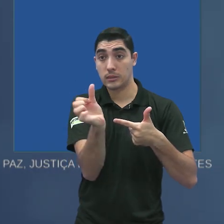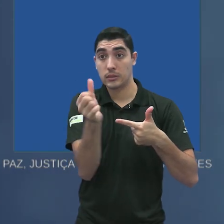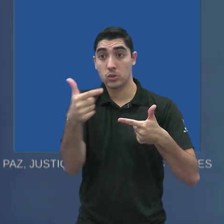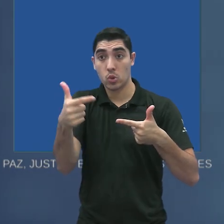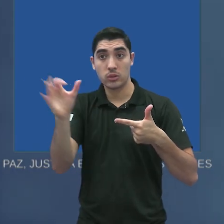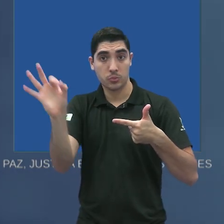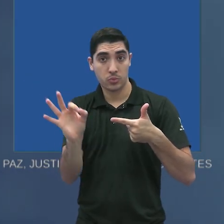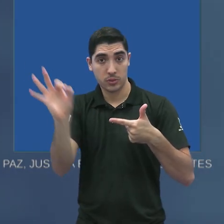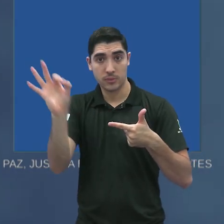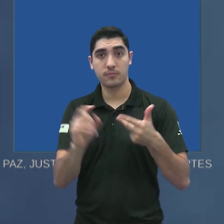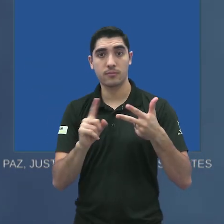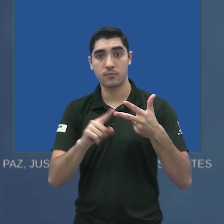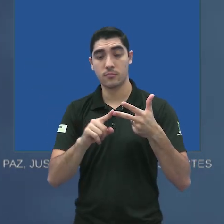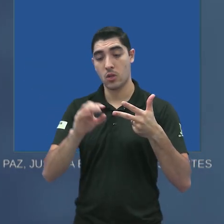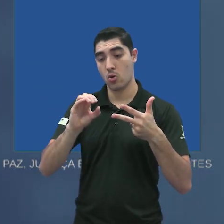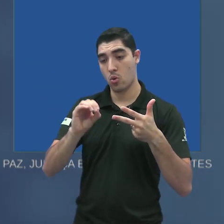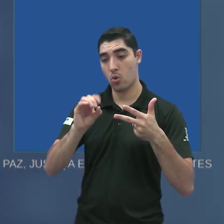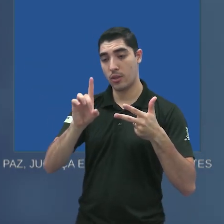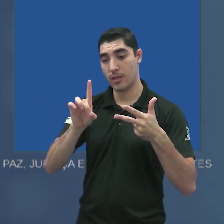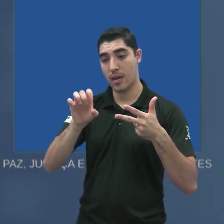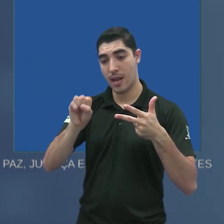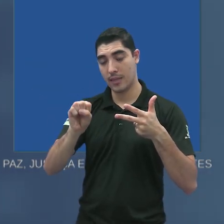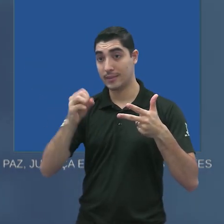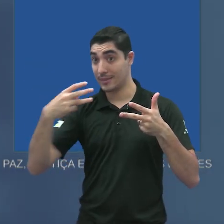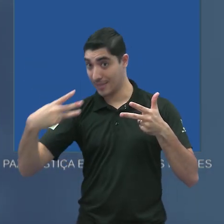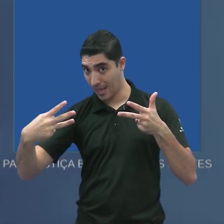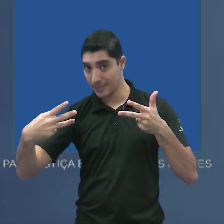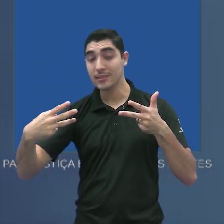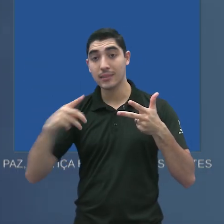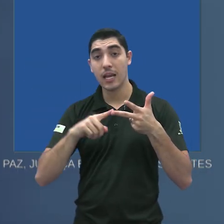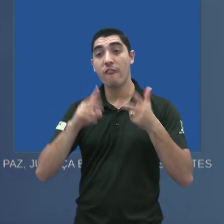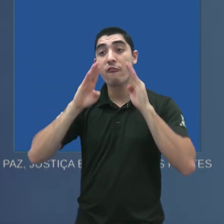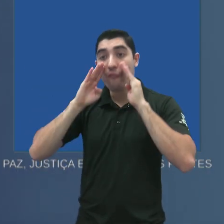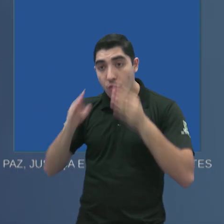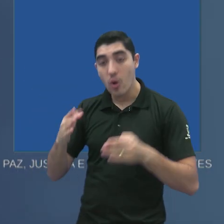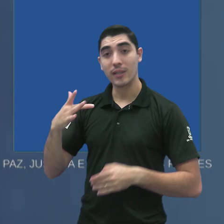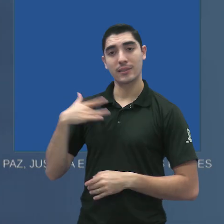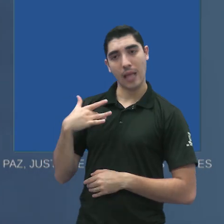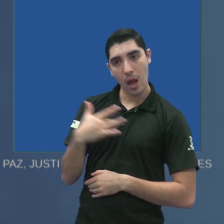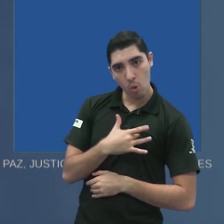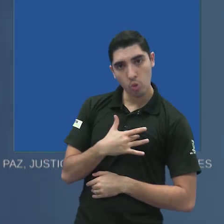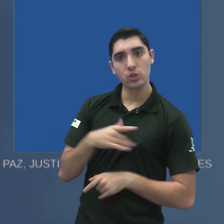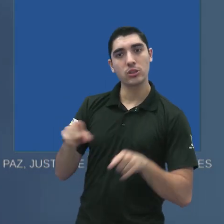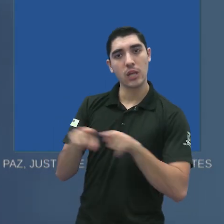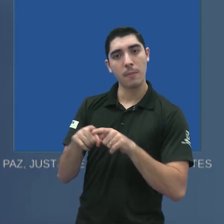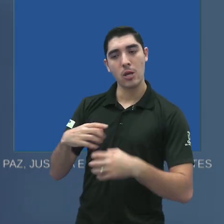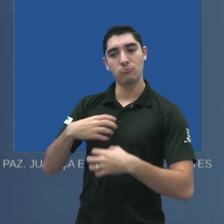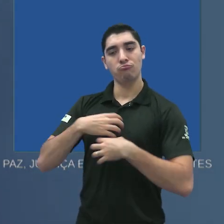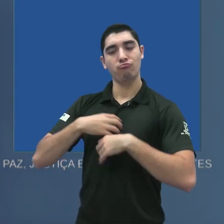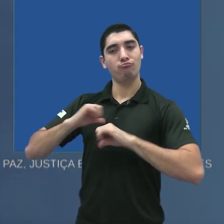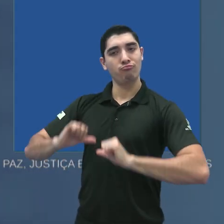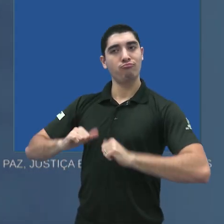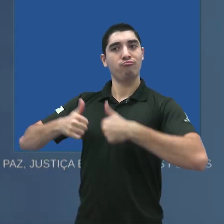62%, e o ODS 3, que foca em saúde e bem-estar, com